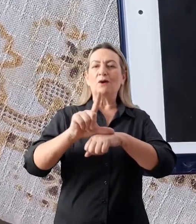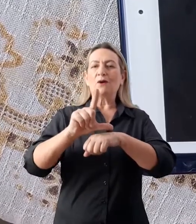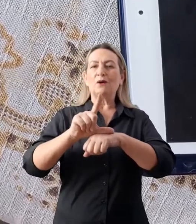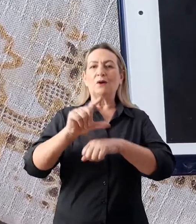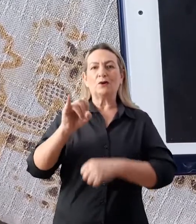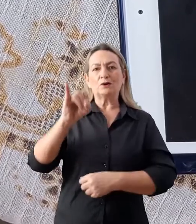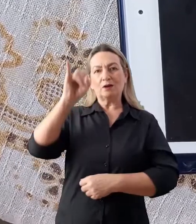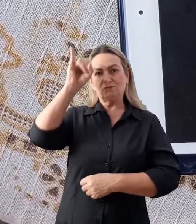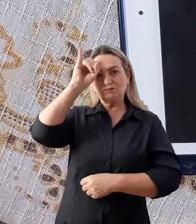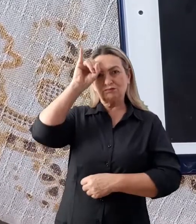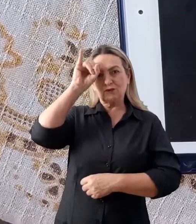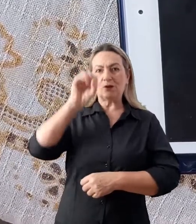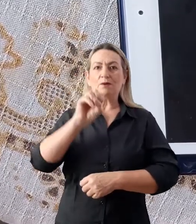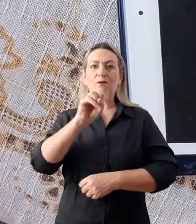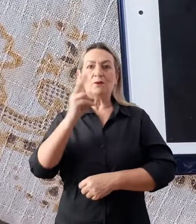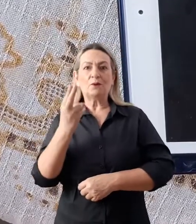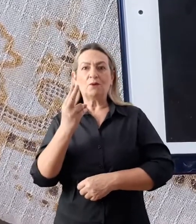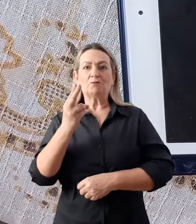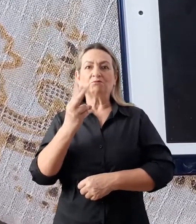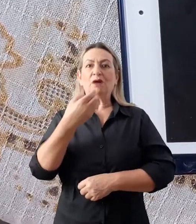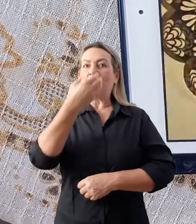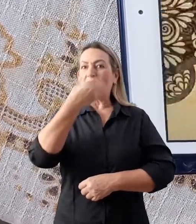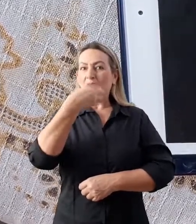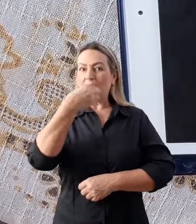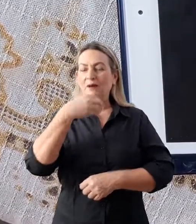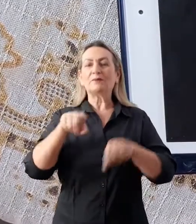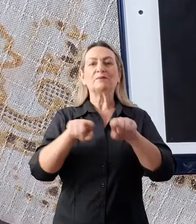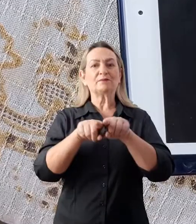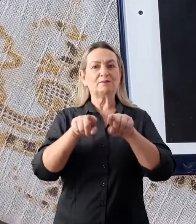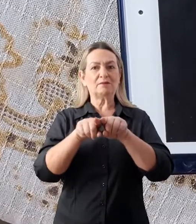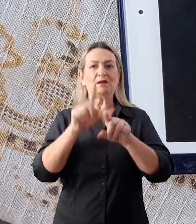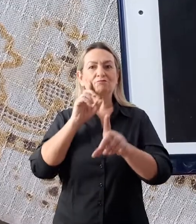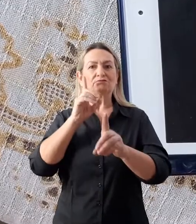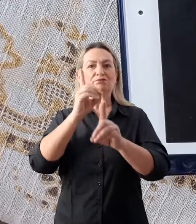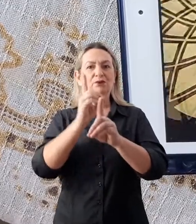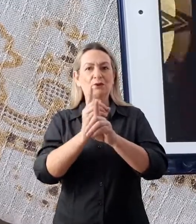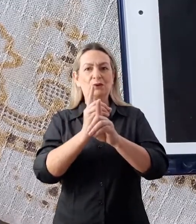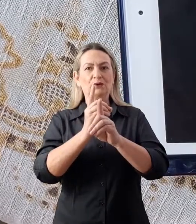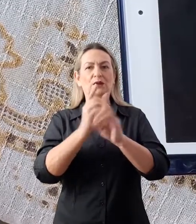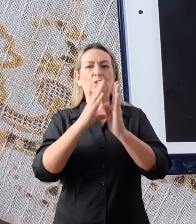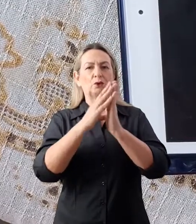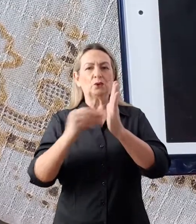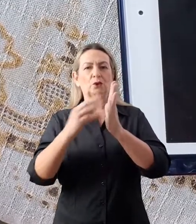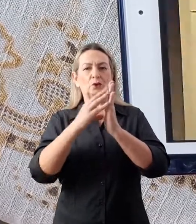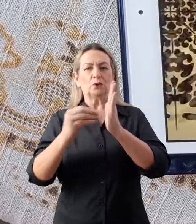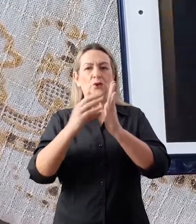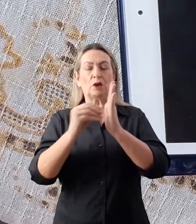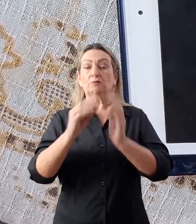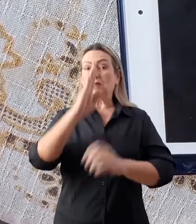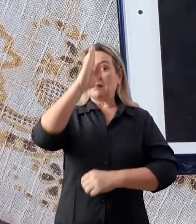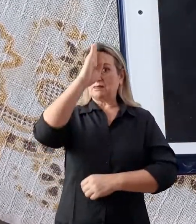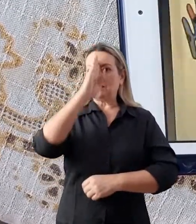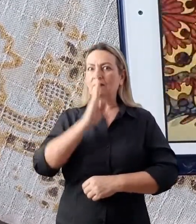ou na do iPhone, do iOS. E ele é um aplicativo gratuito.